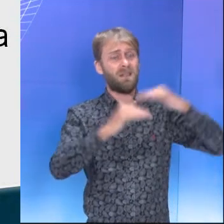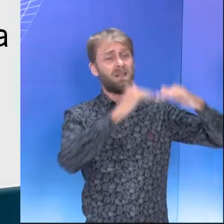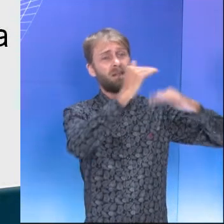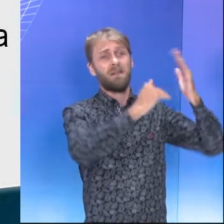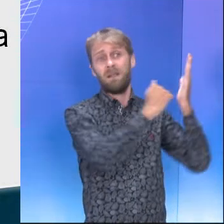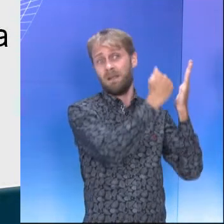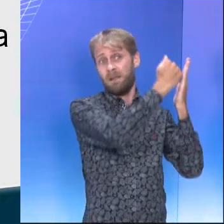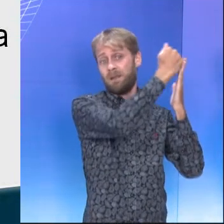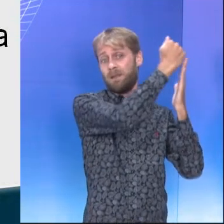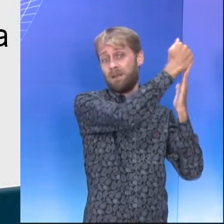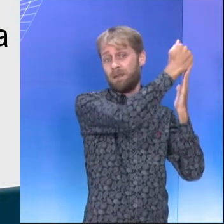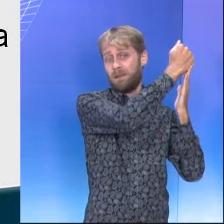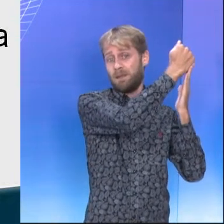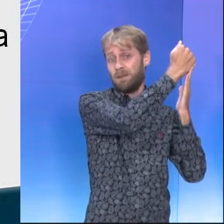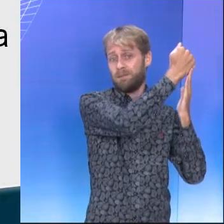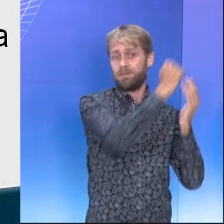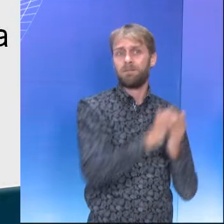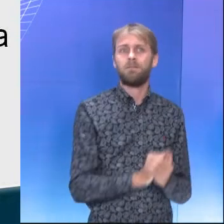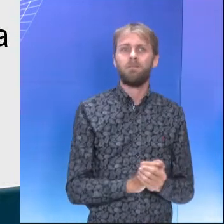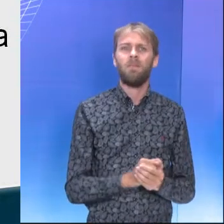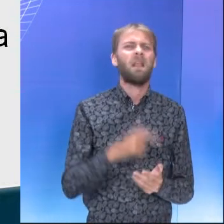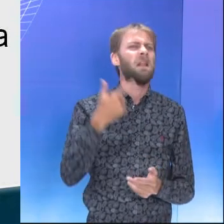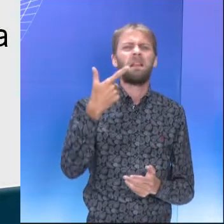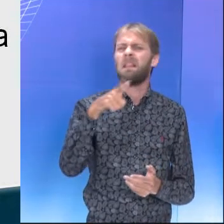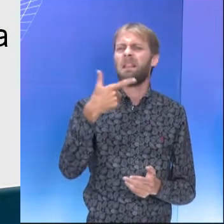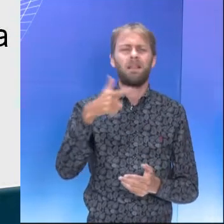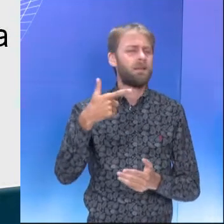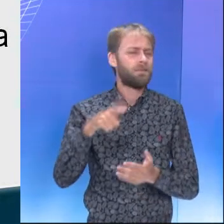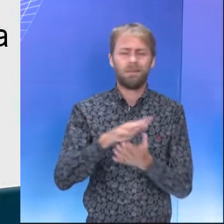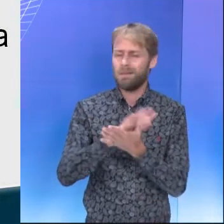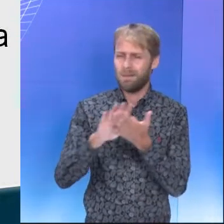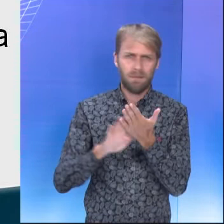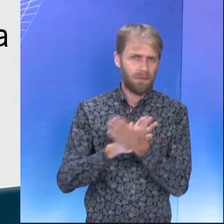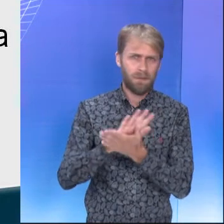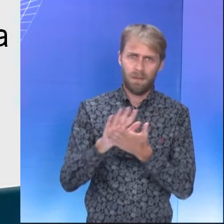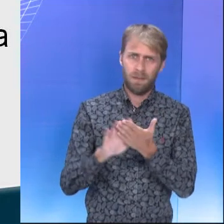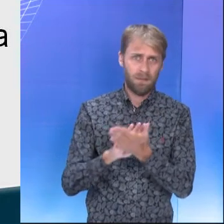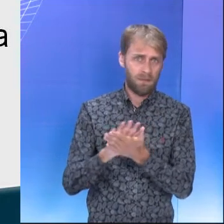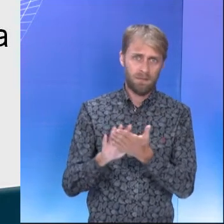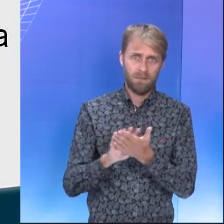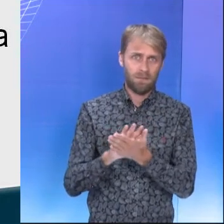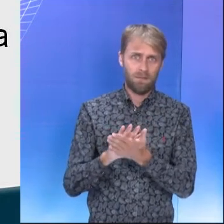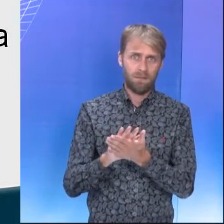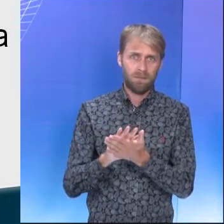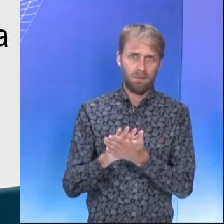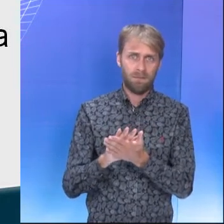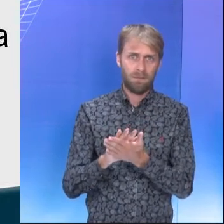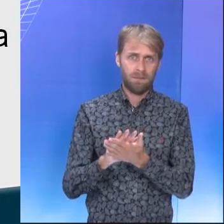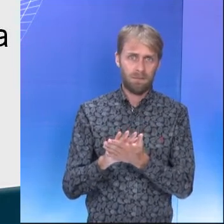A imposição ideológica e as normas hierárquicas não fazem parte da